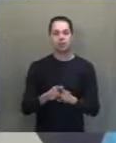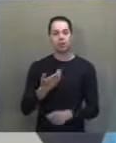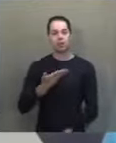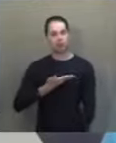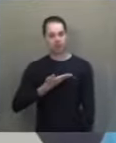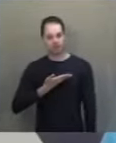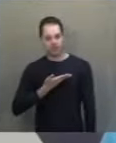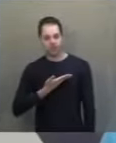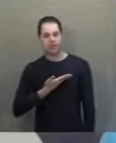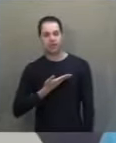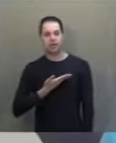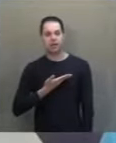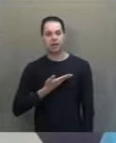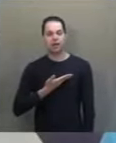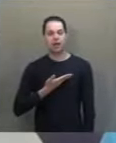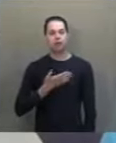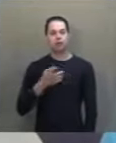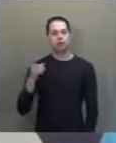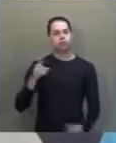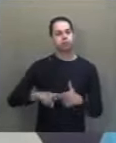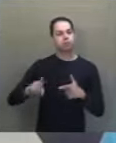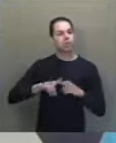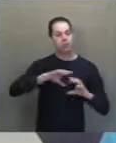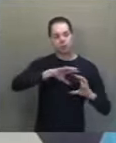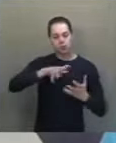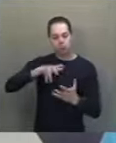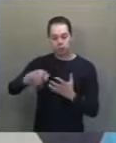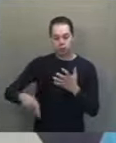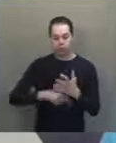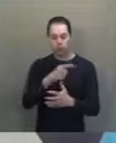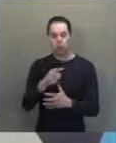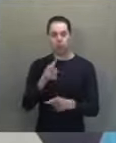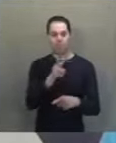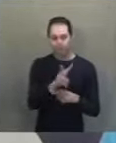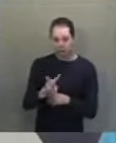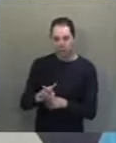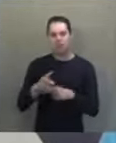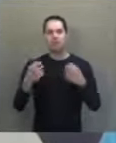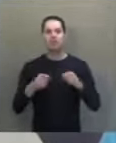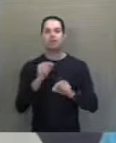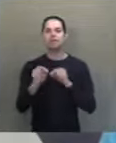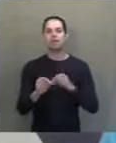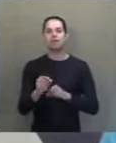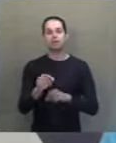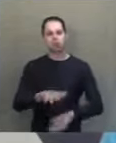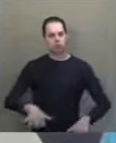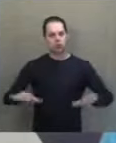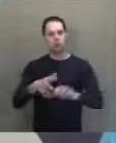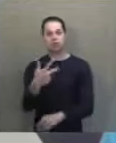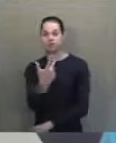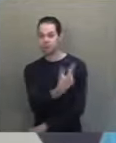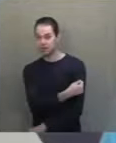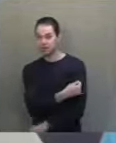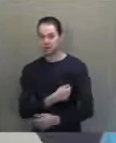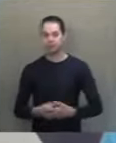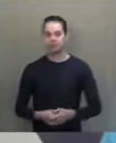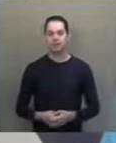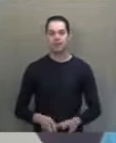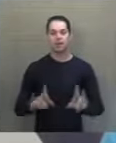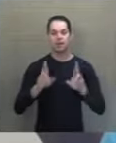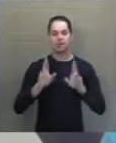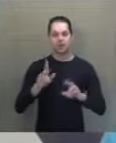Francisco. É uma questão humanitária. Ninguém estará protegido se todos não estiverem vacinados. Espero